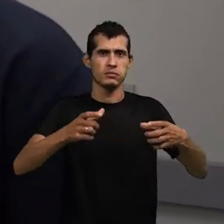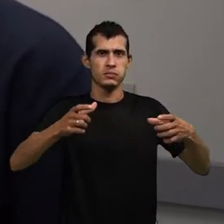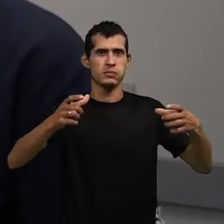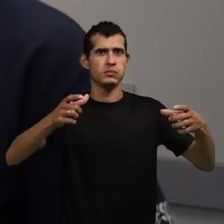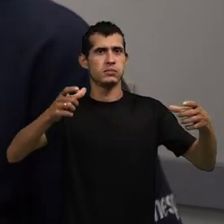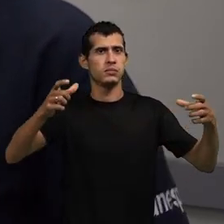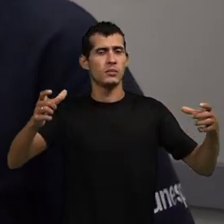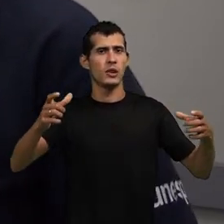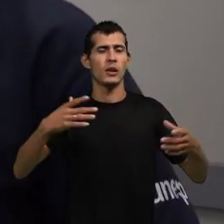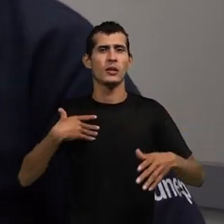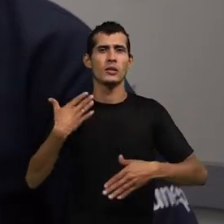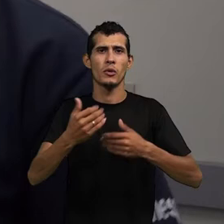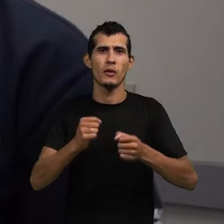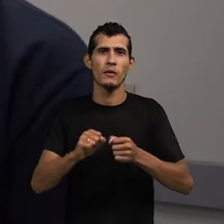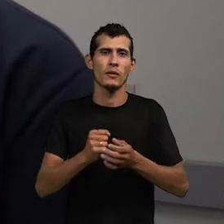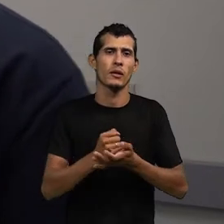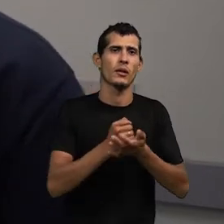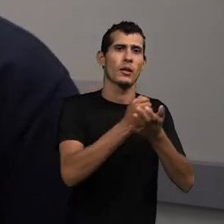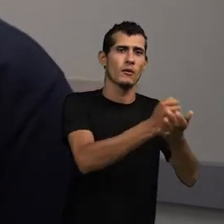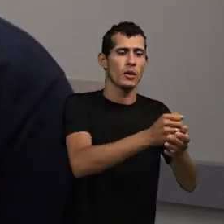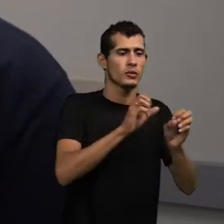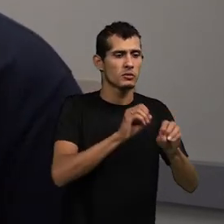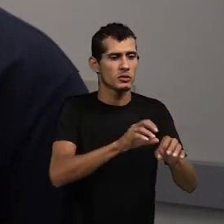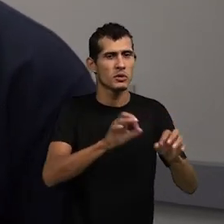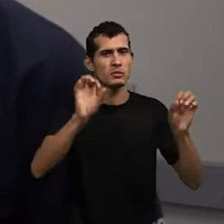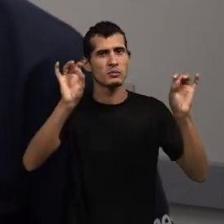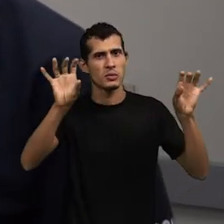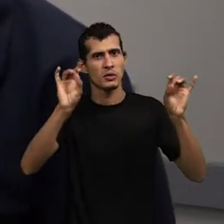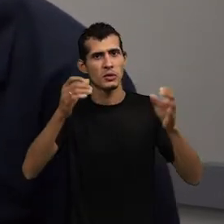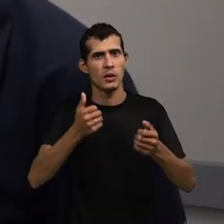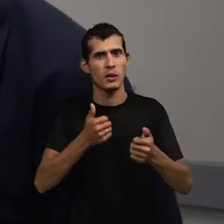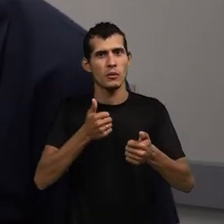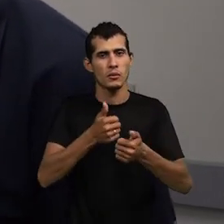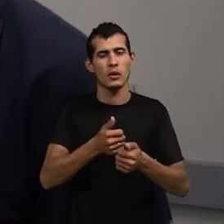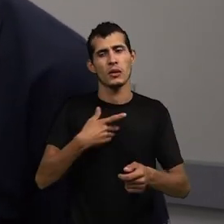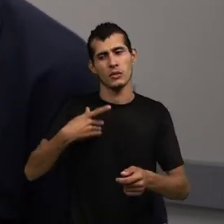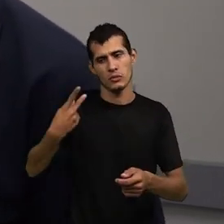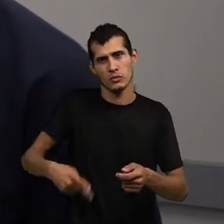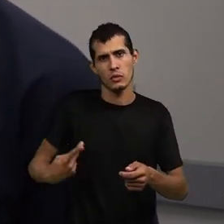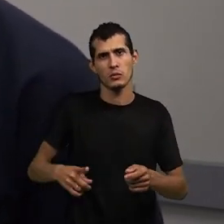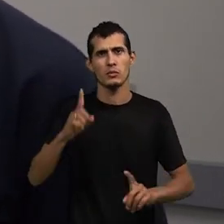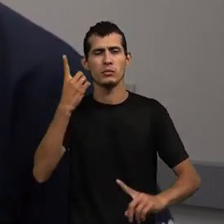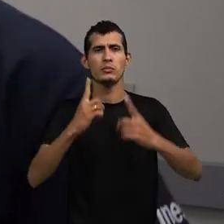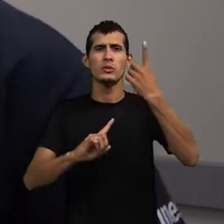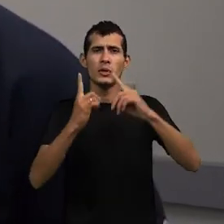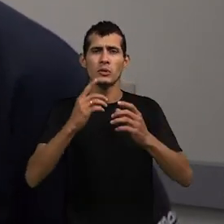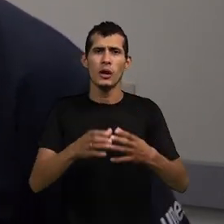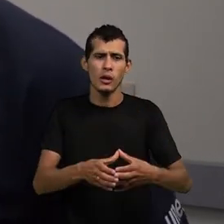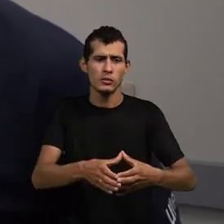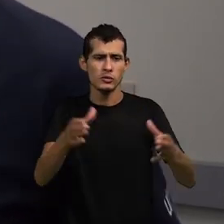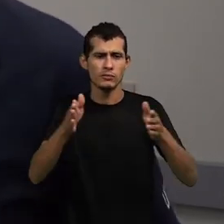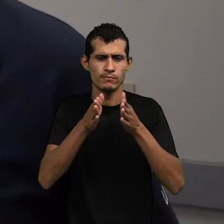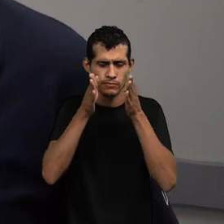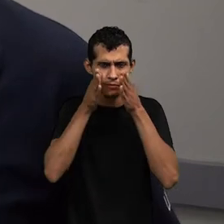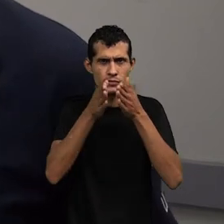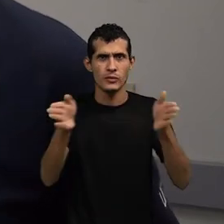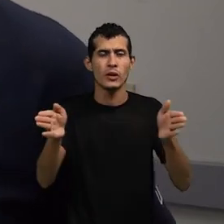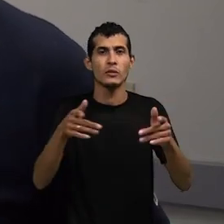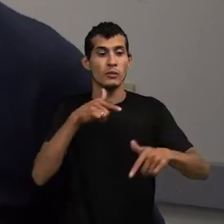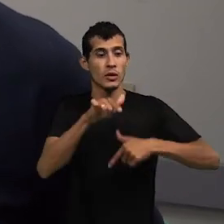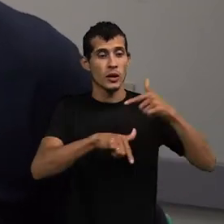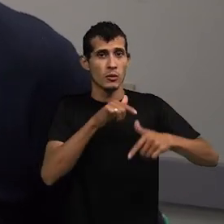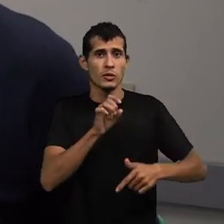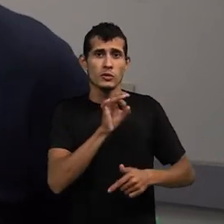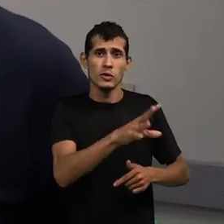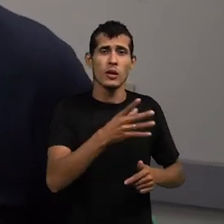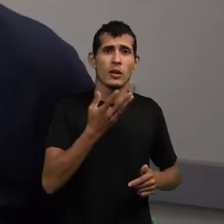maior e nós levamos ele, então, para uma instituição de educação especial que fica aqui em Presidente Prudente e ampliamos. Começamos a trabalhar não